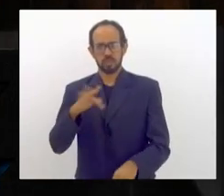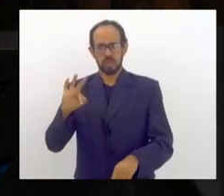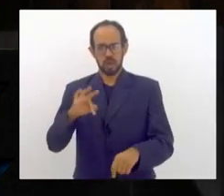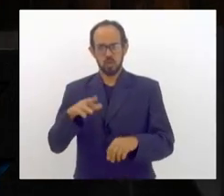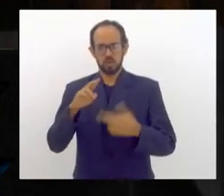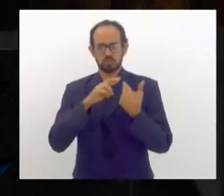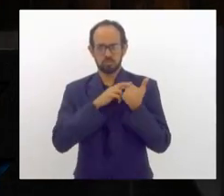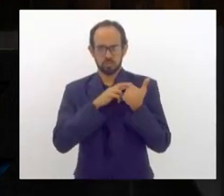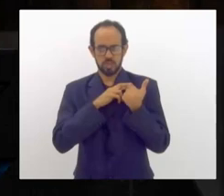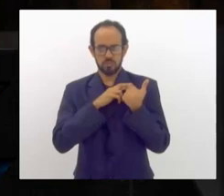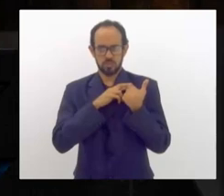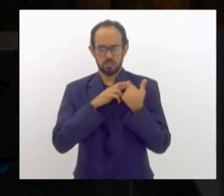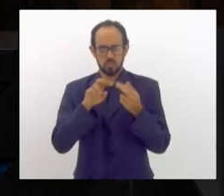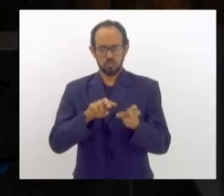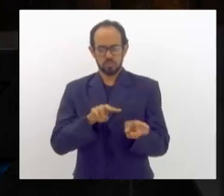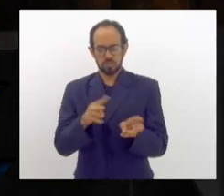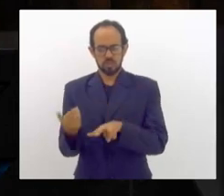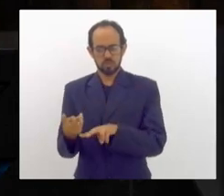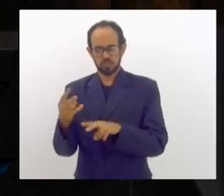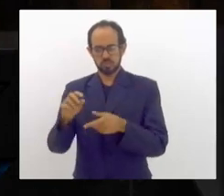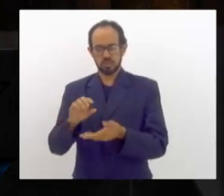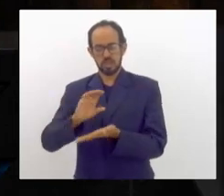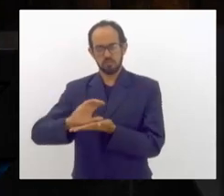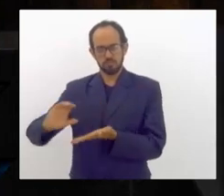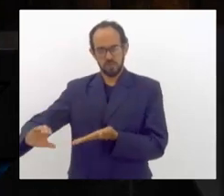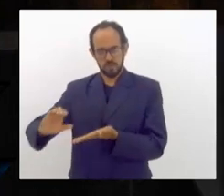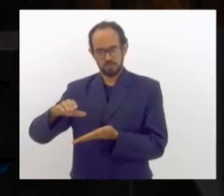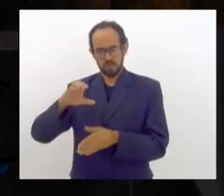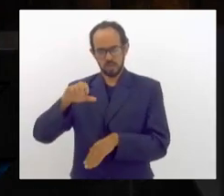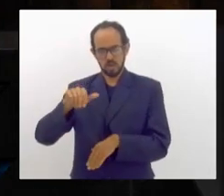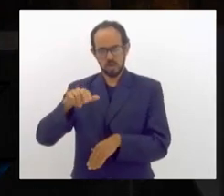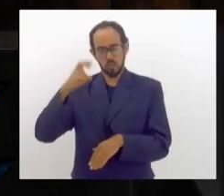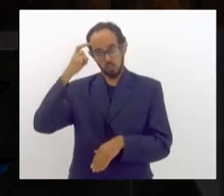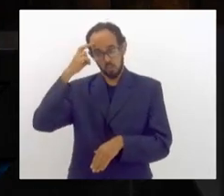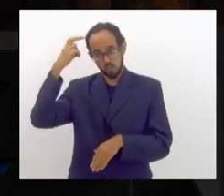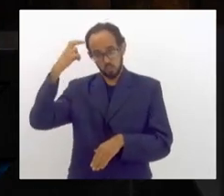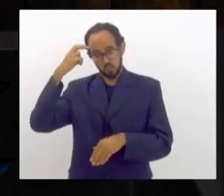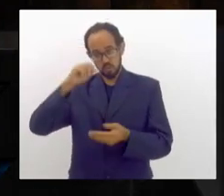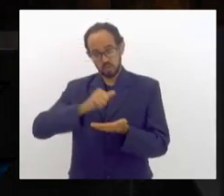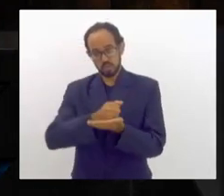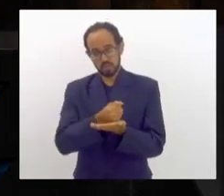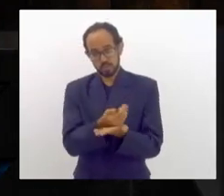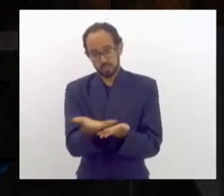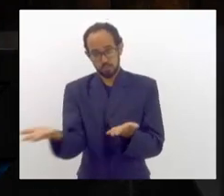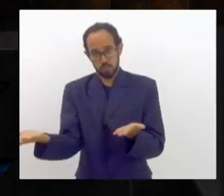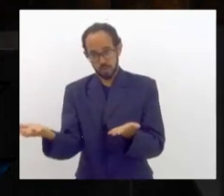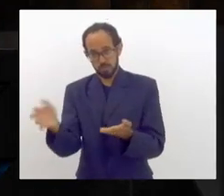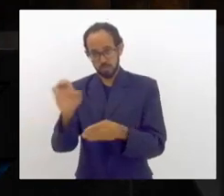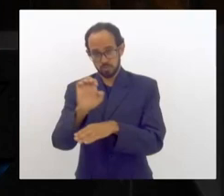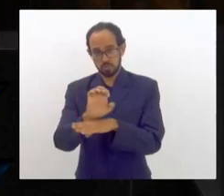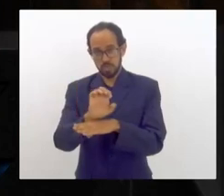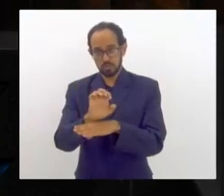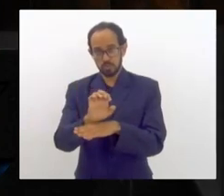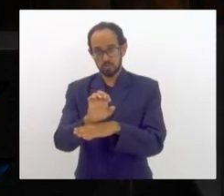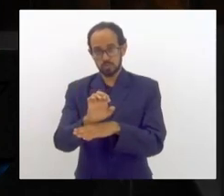por destinar as verbas da cultura, redistribuir para os estados, né? O governo federal, ó, tem esse